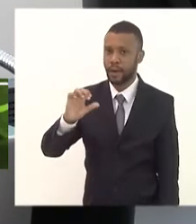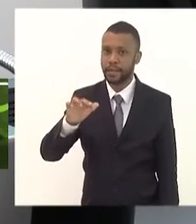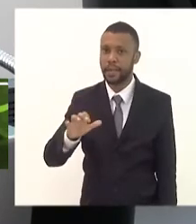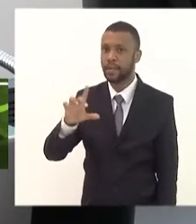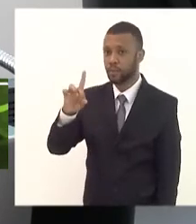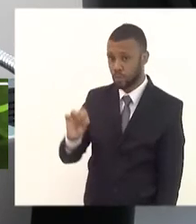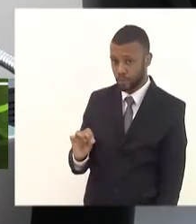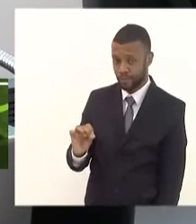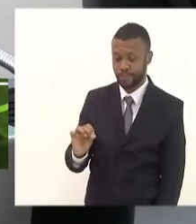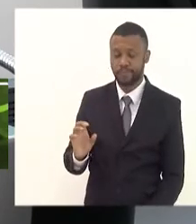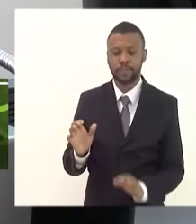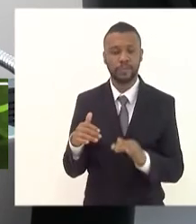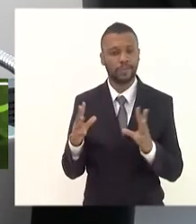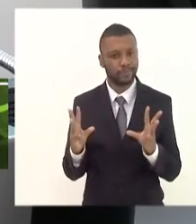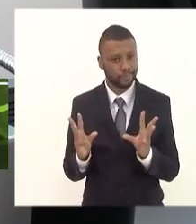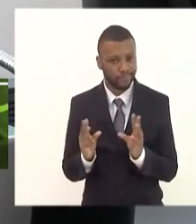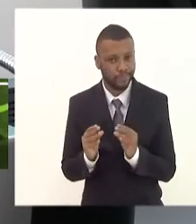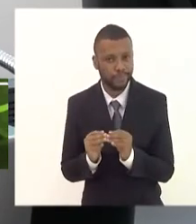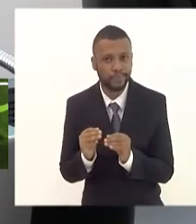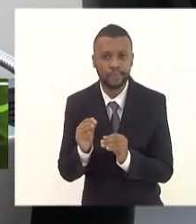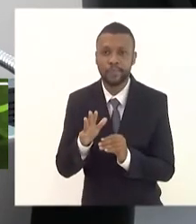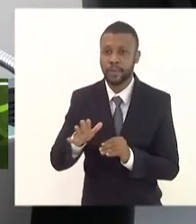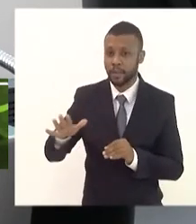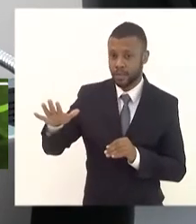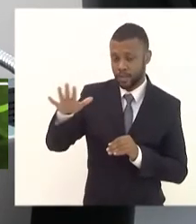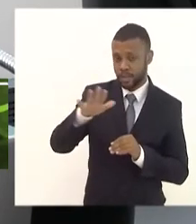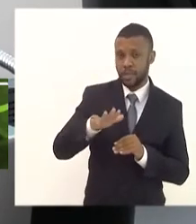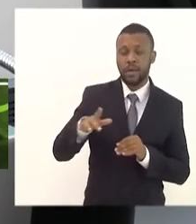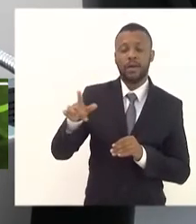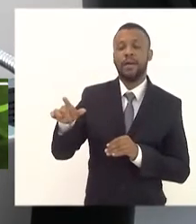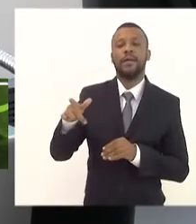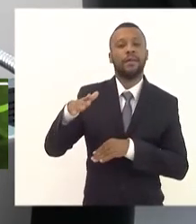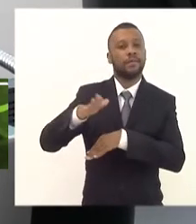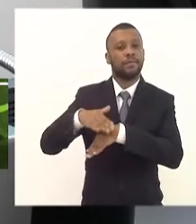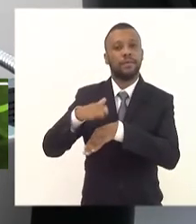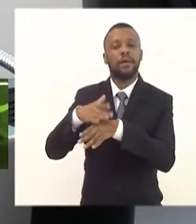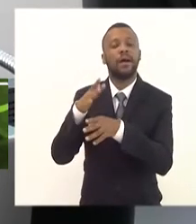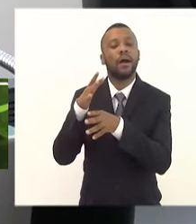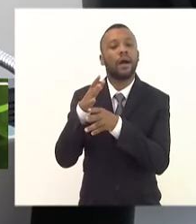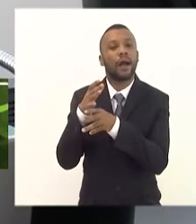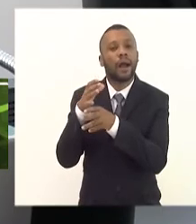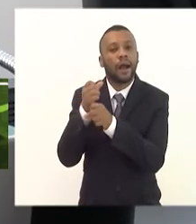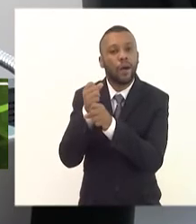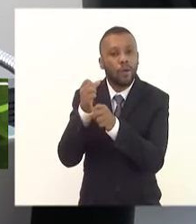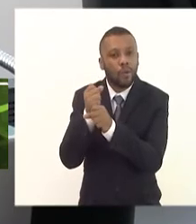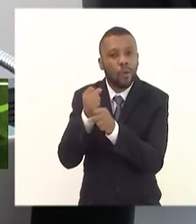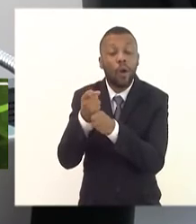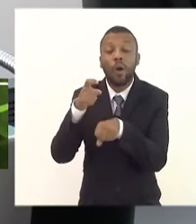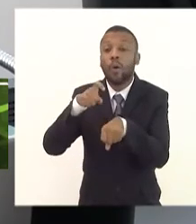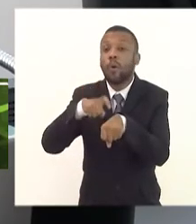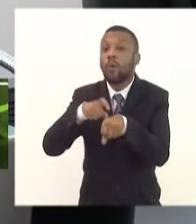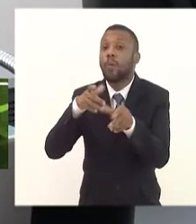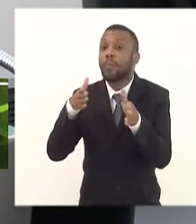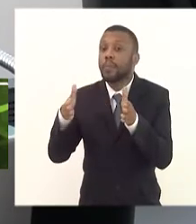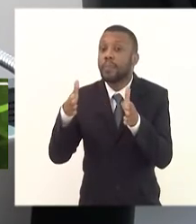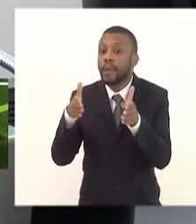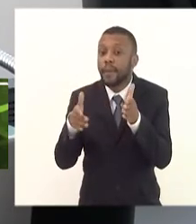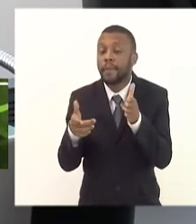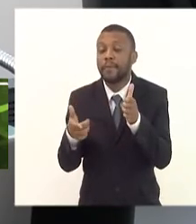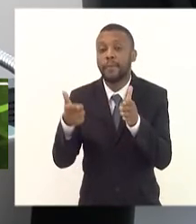ele, grosso modo, ele calculou o tempo de recorrência daquela chuva